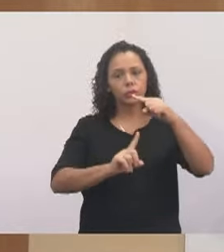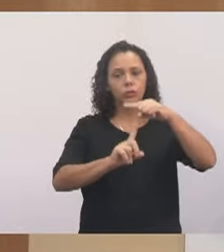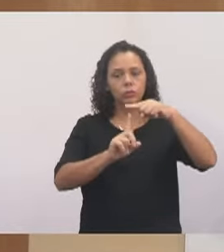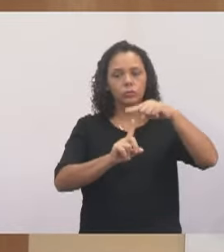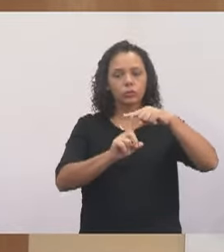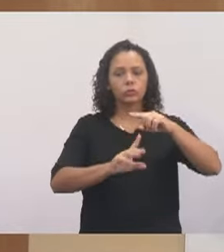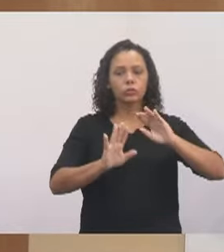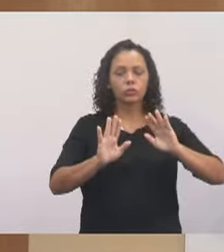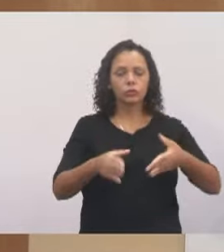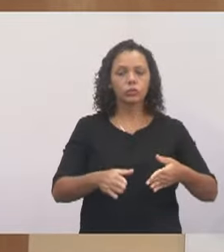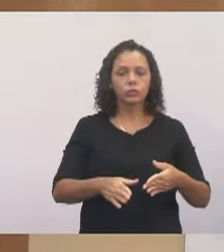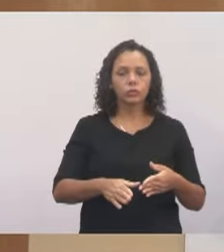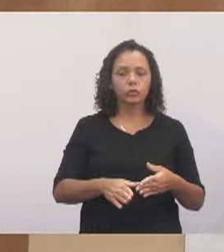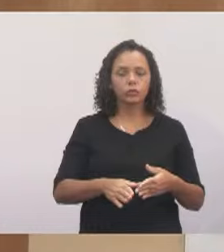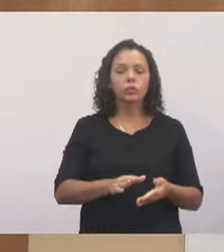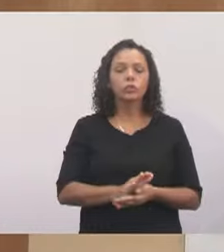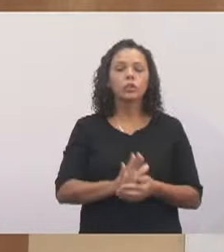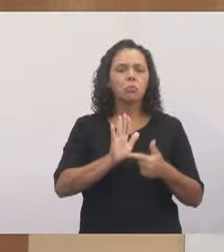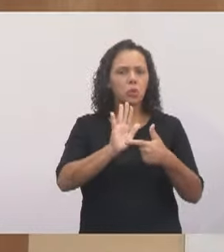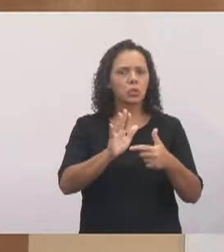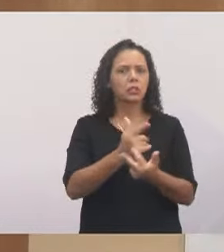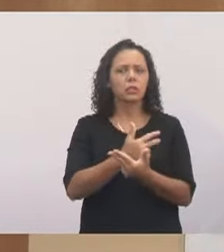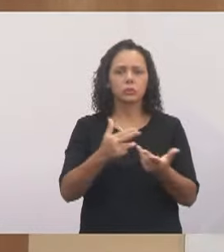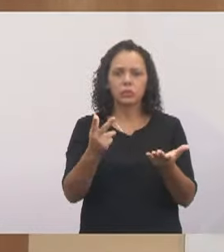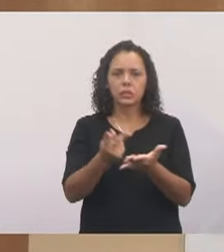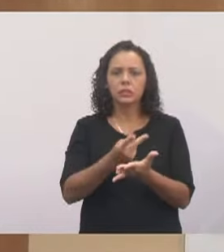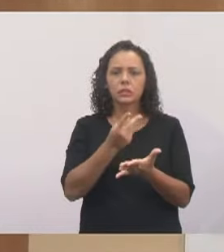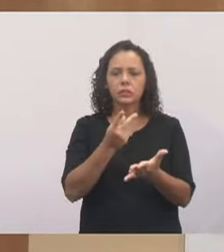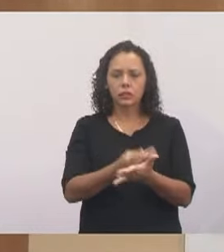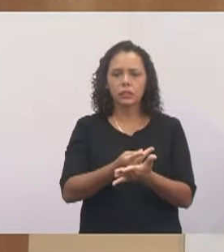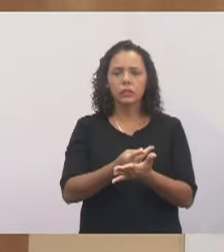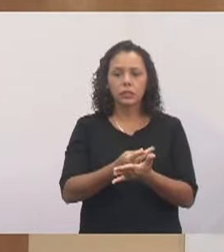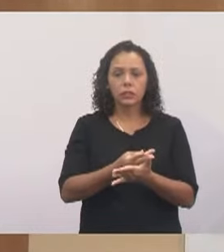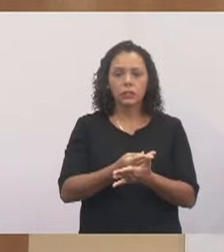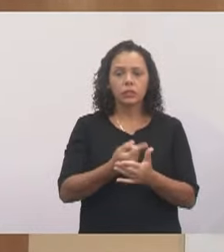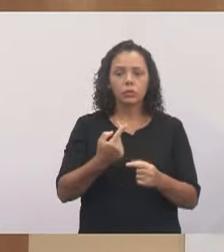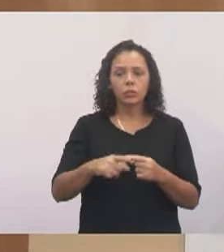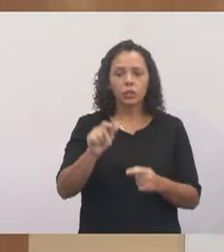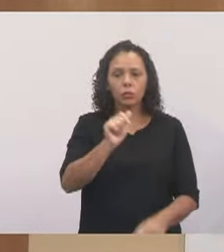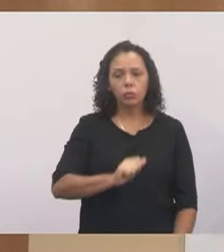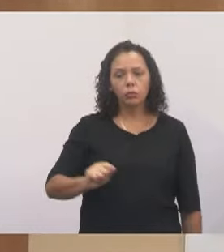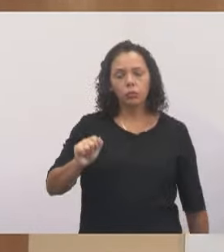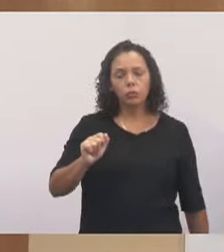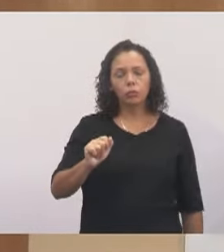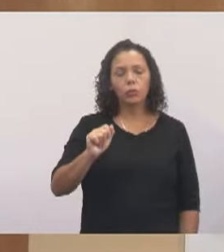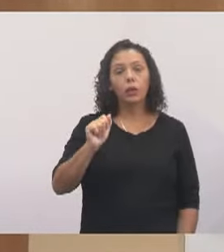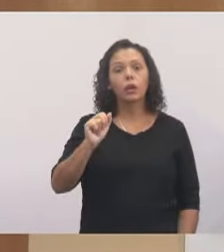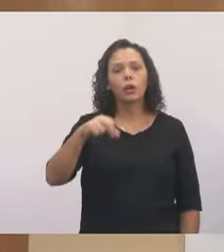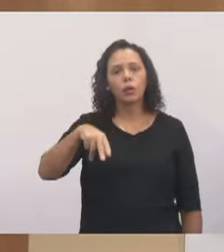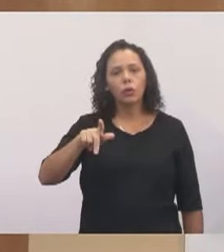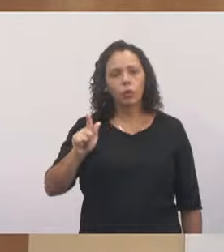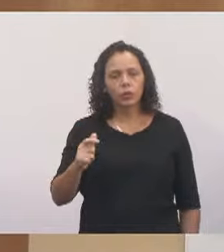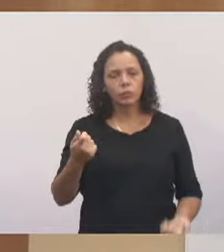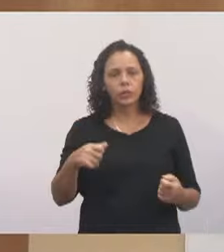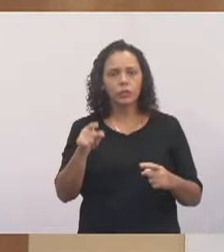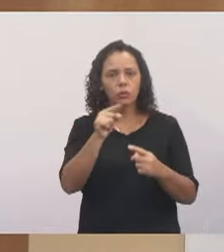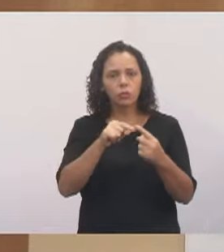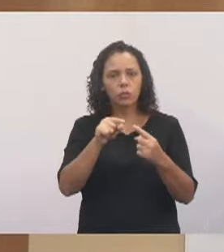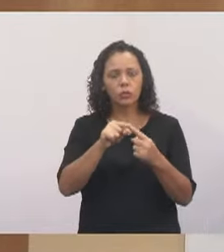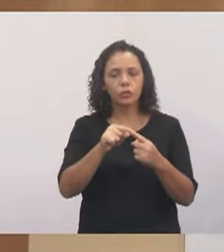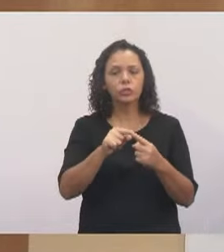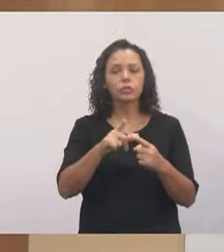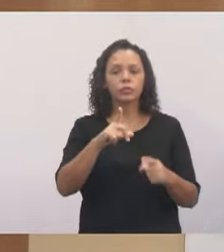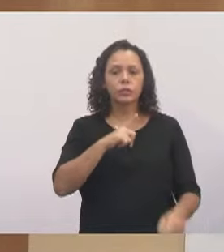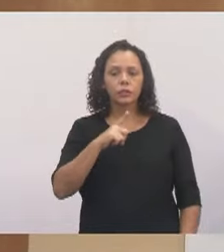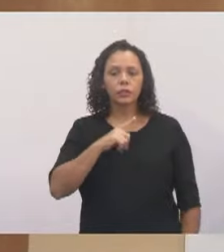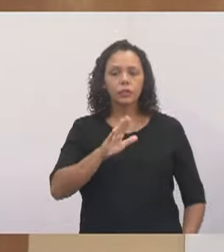fiz vários puxões de orelha, Claudinho sabe muito bem disso, porque uma ONG ela precisa realmente correr atrás dos seus objetivos, ela